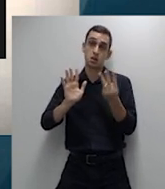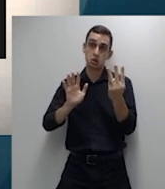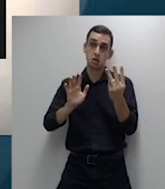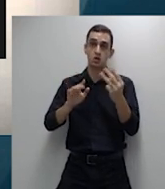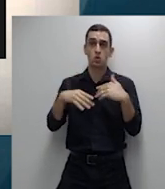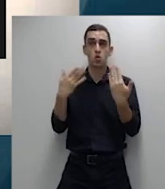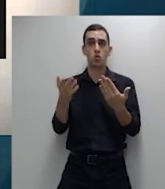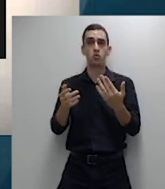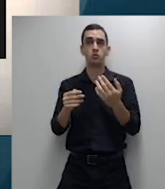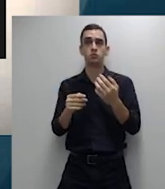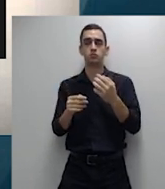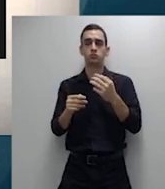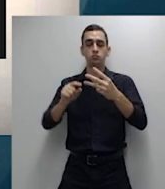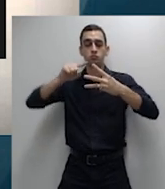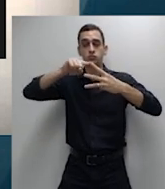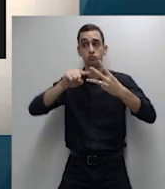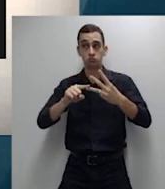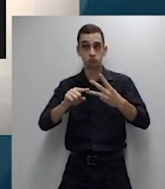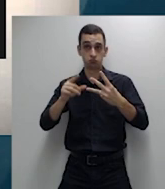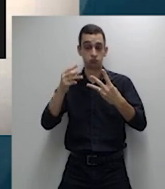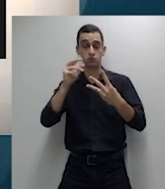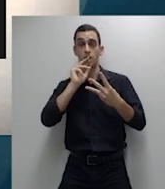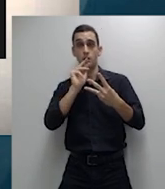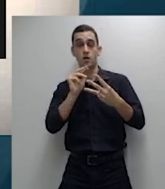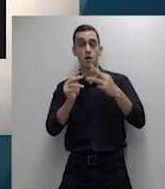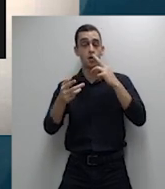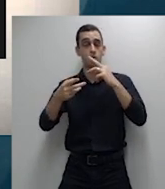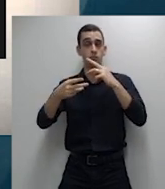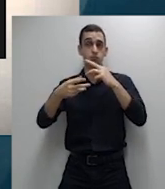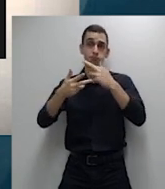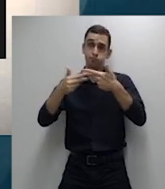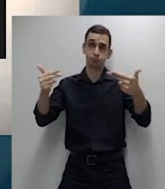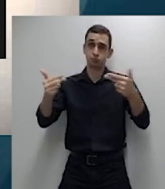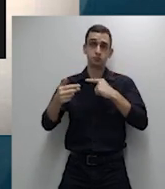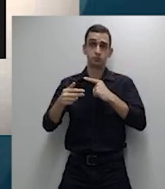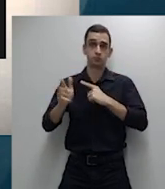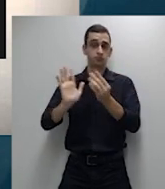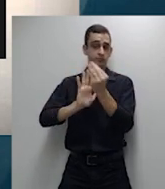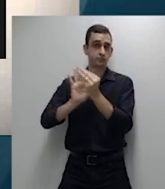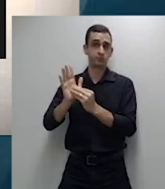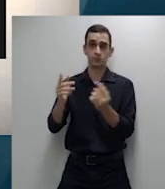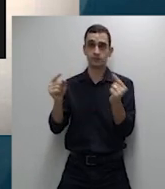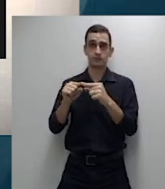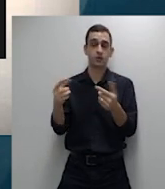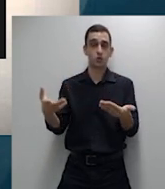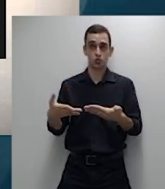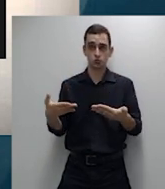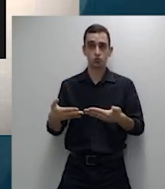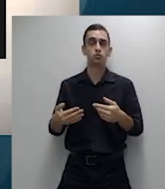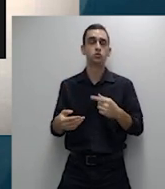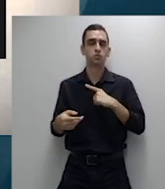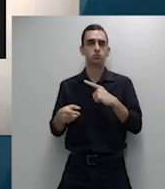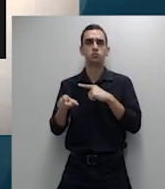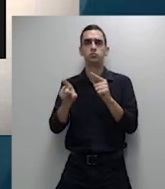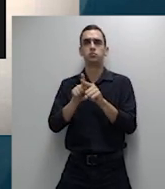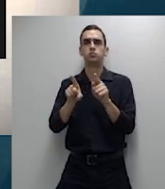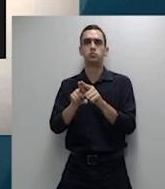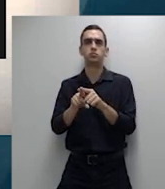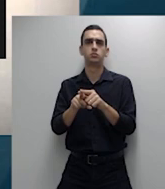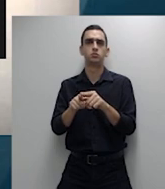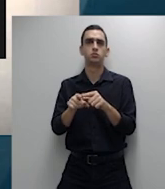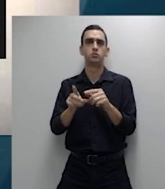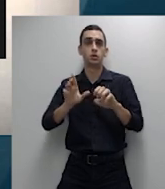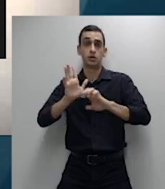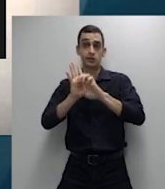de apenas 3 questões ele é o objeto da questão ao invés de nela aparecer topicamente com um determinado no